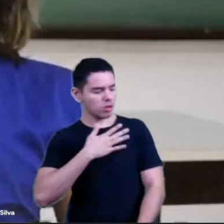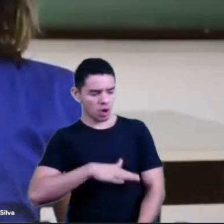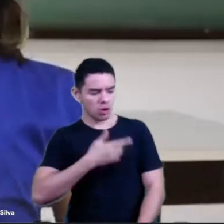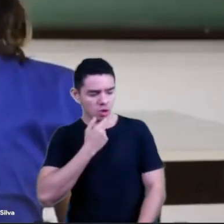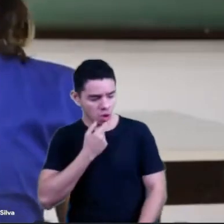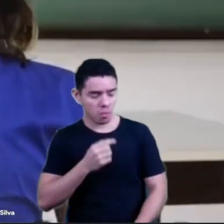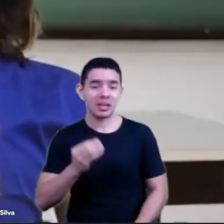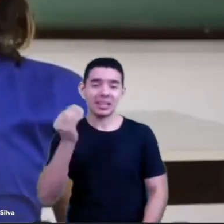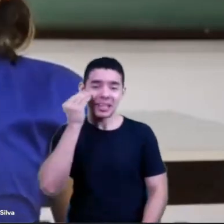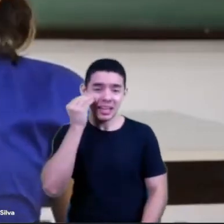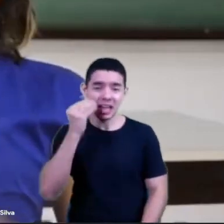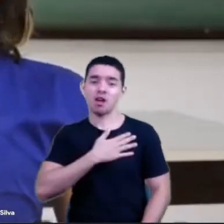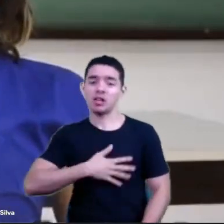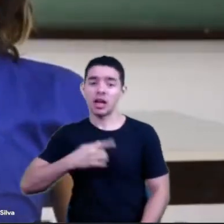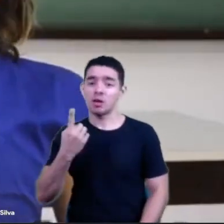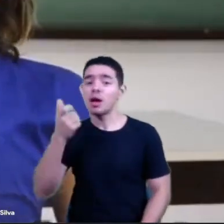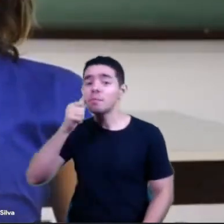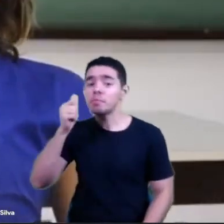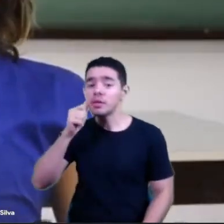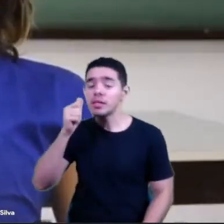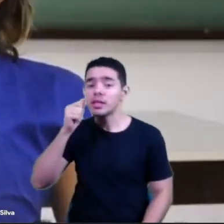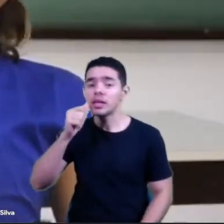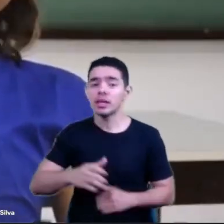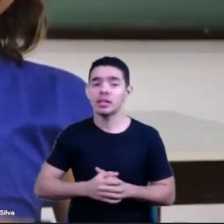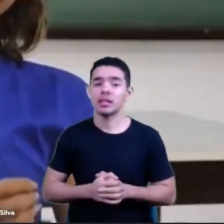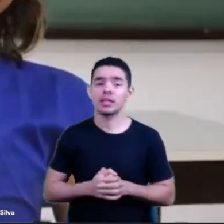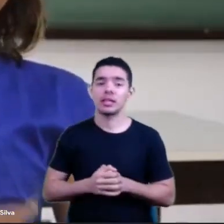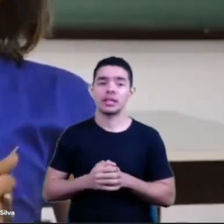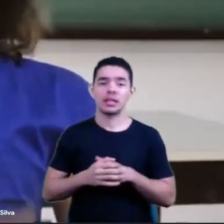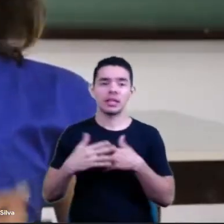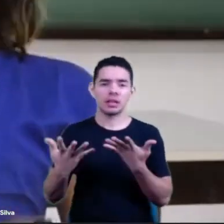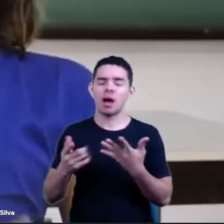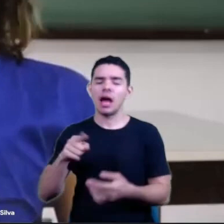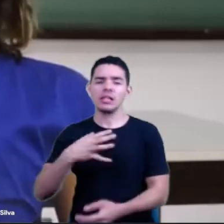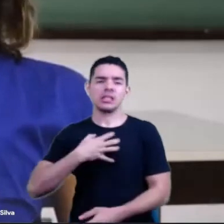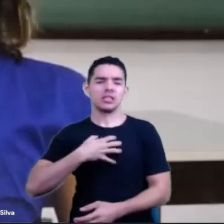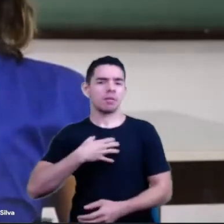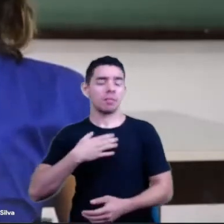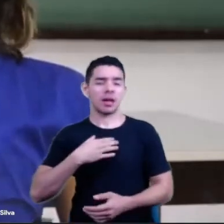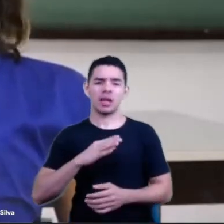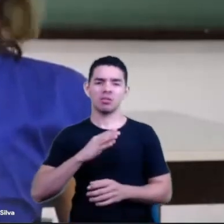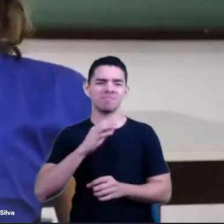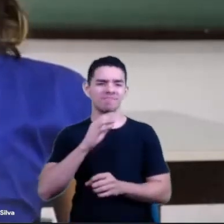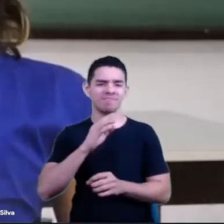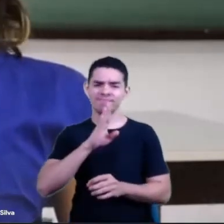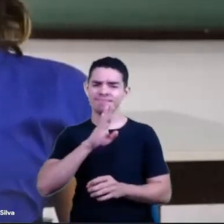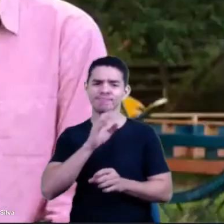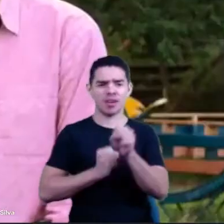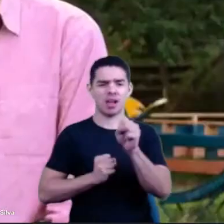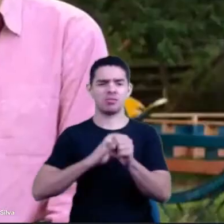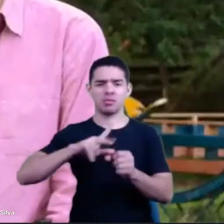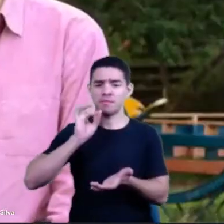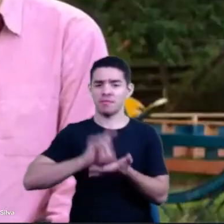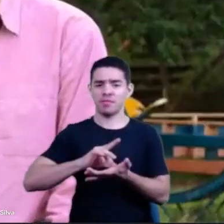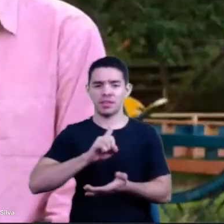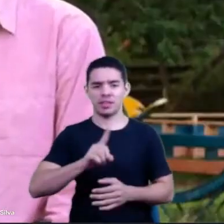de homem. E tentei gostar de uma menina. E era um sentimento falso, porque não era real. Eu nem